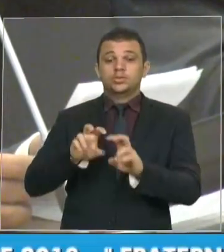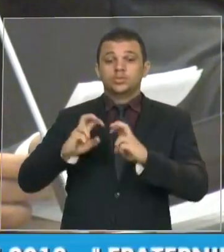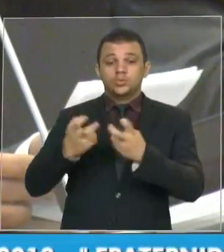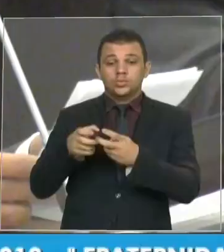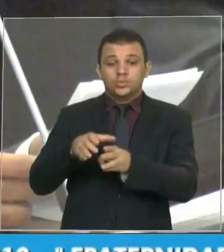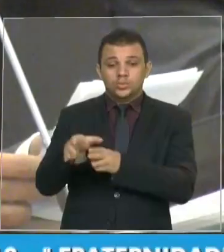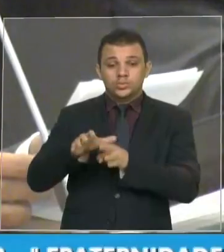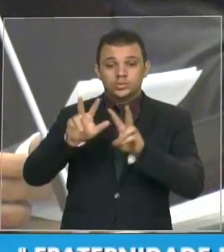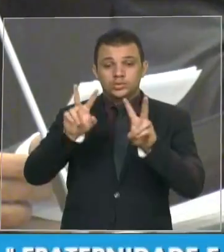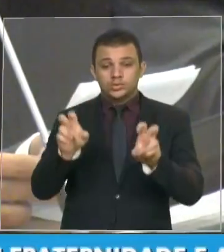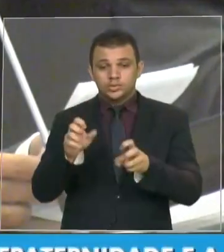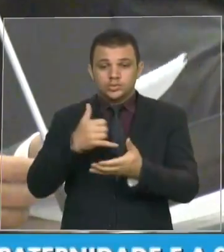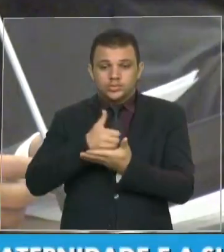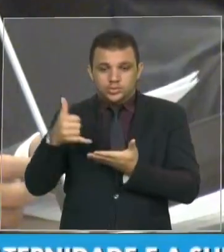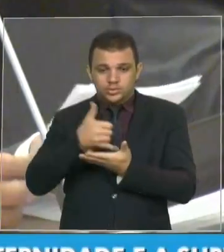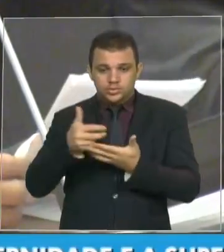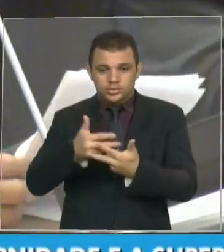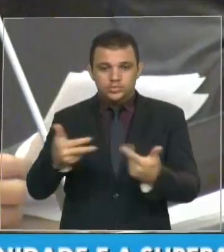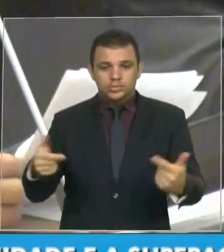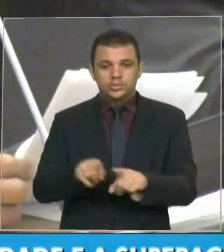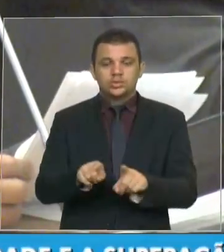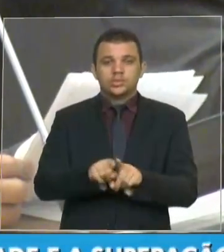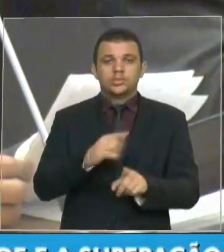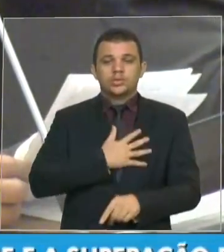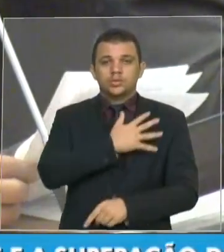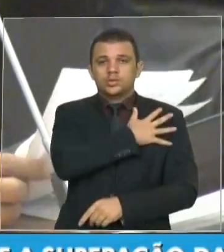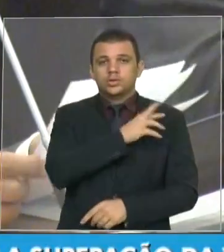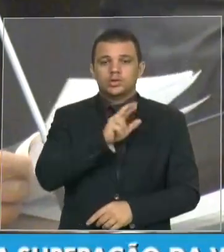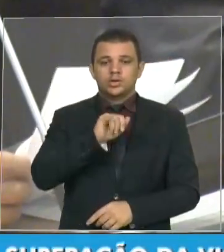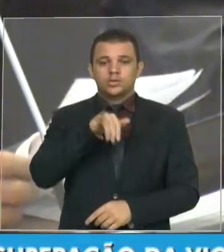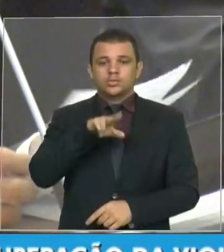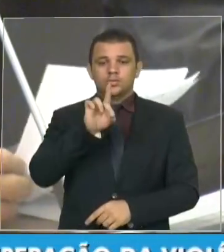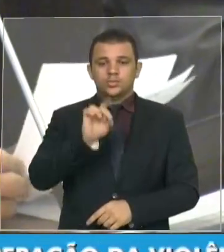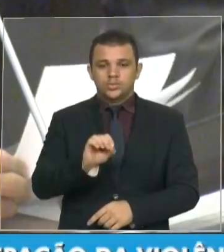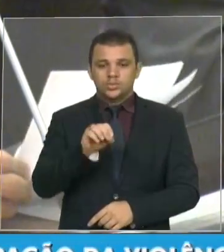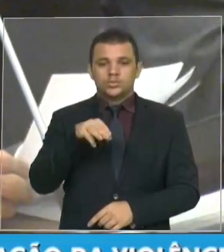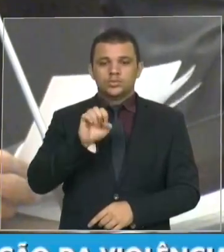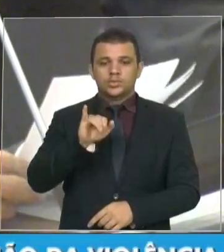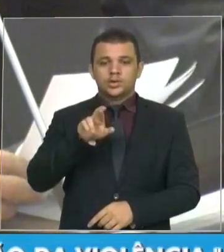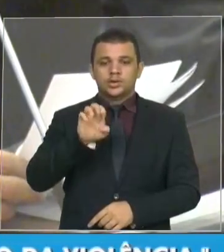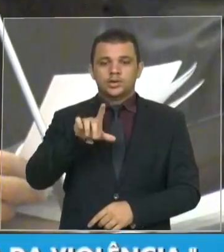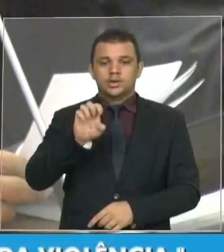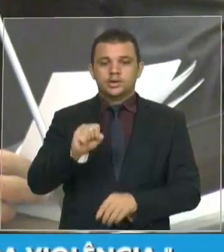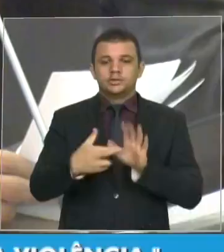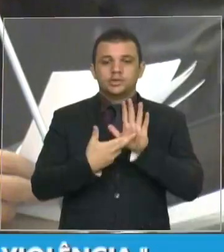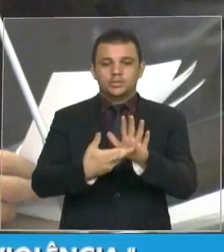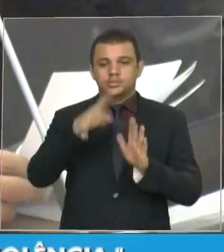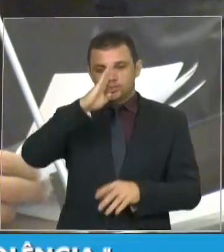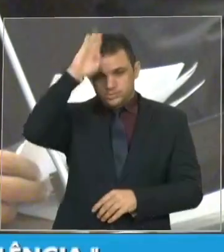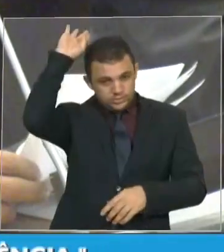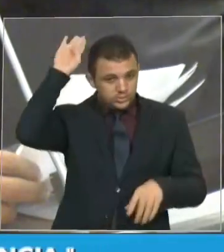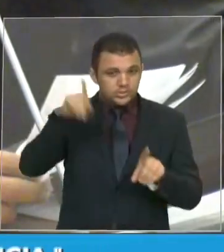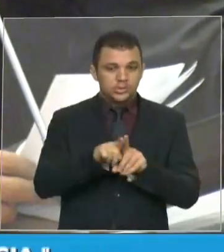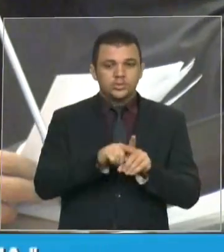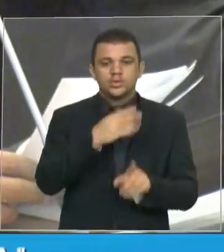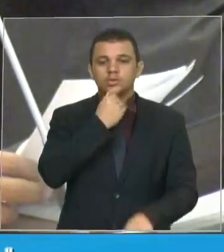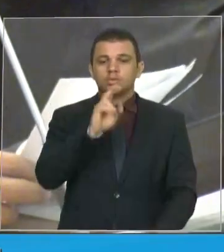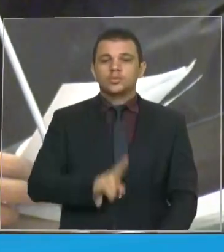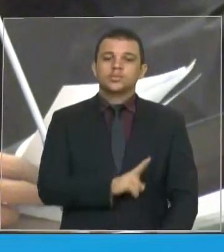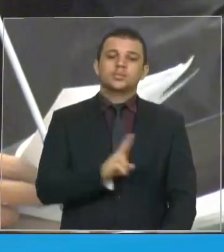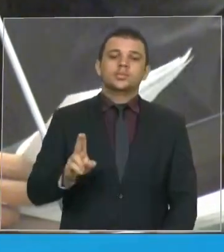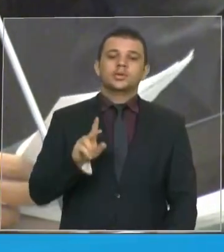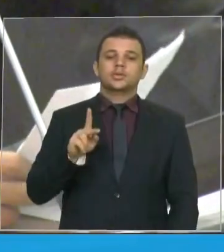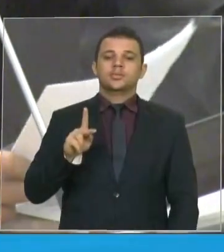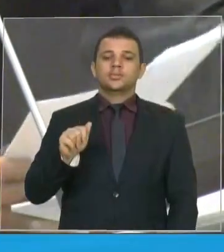Coronel Raimundo Meirelles, representando o Corpo de Bombeiros, e do Padre Paulo Henrique